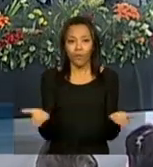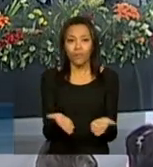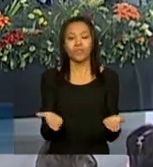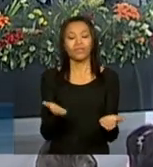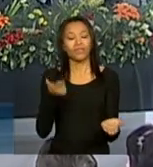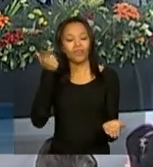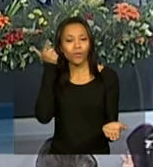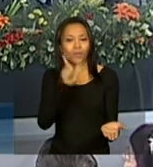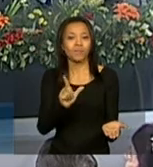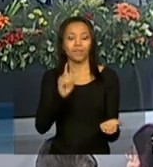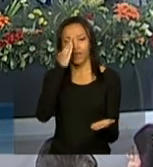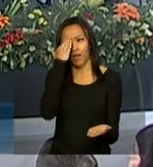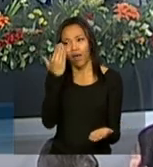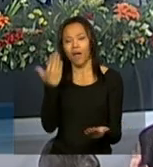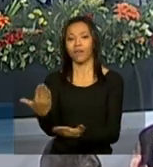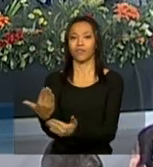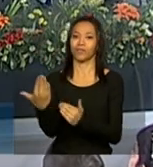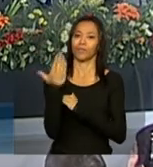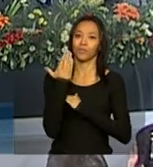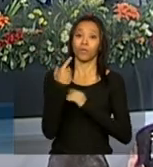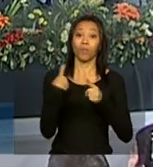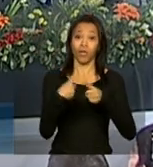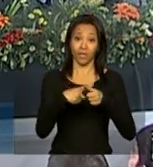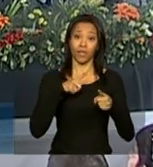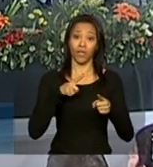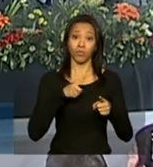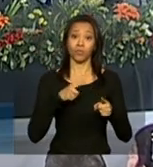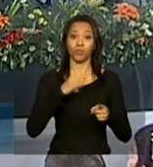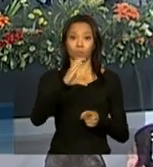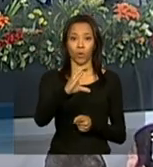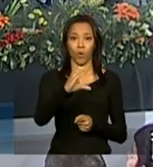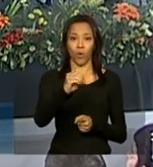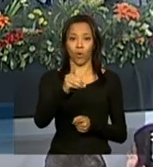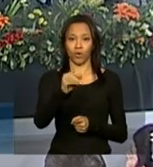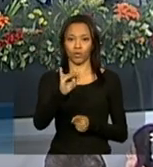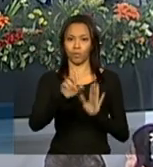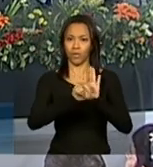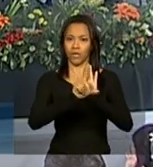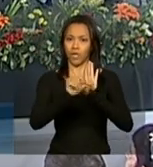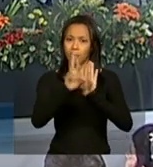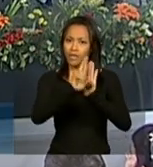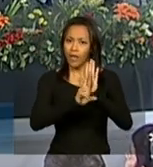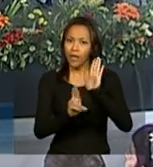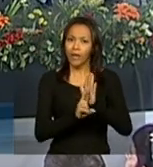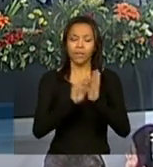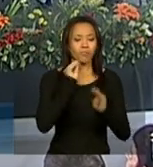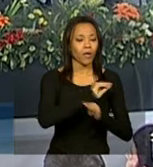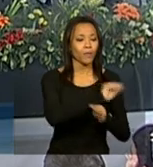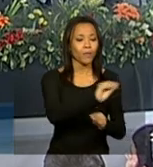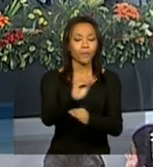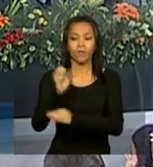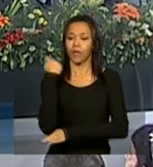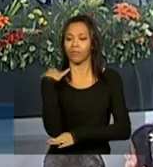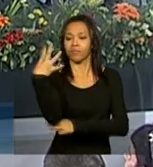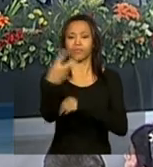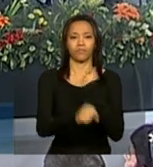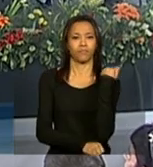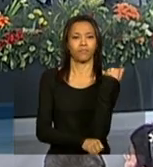graças ao seu empenho, um código florestal inteligente que permite gerar riquezas e preservar ao mesmo